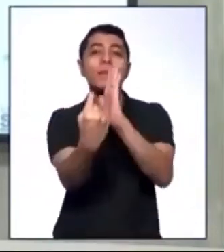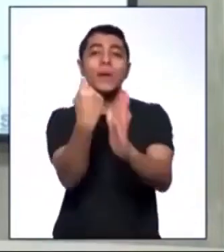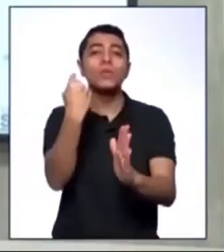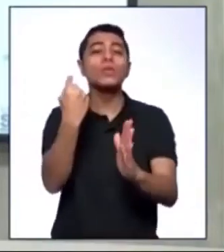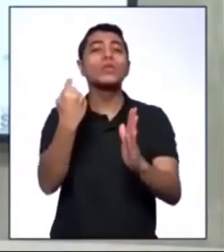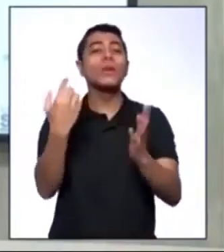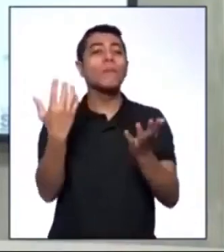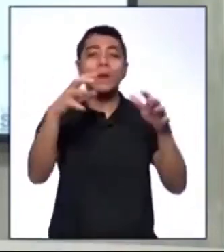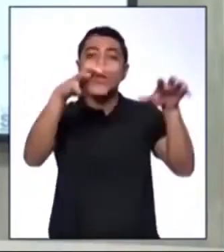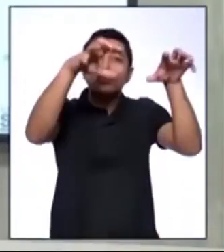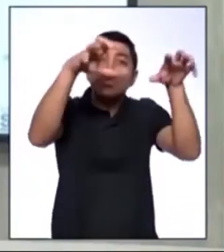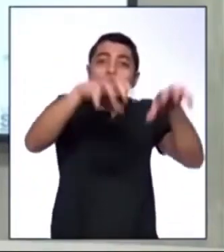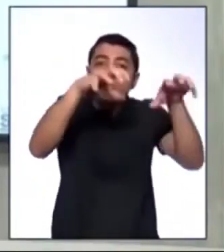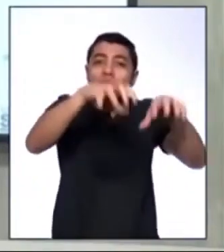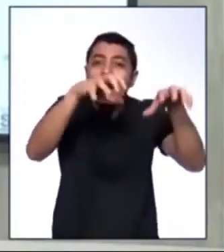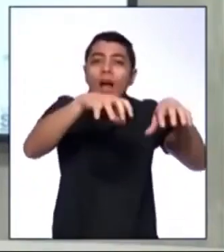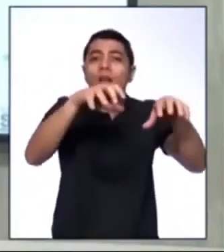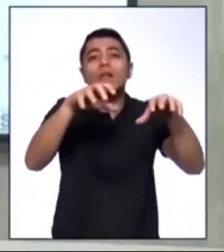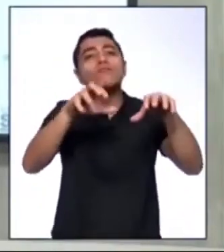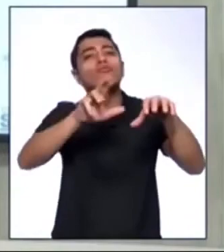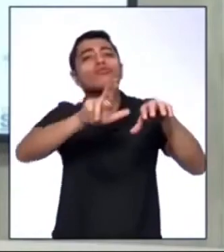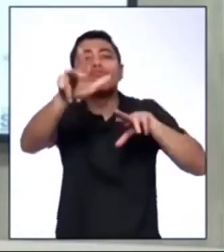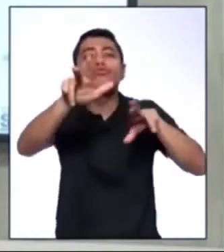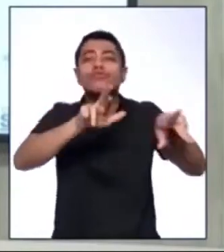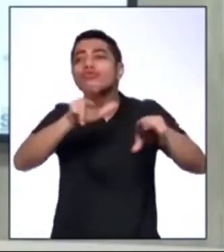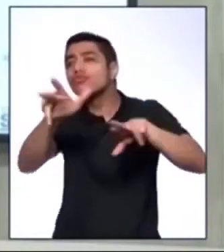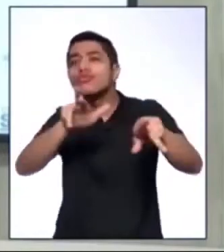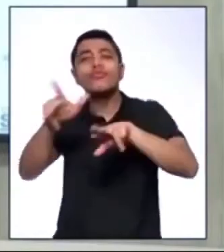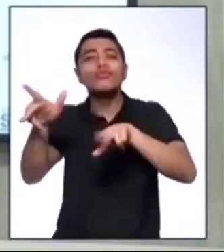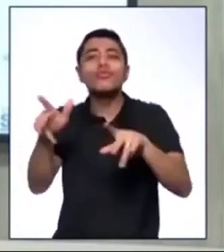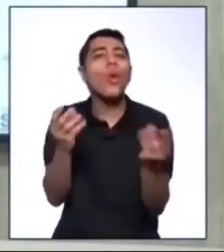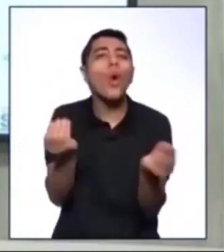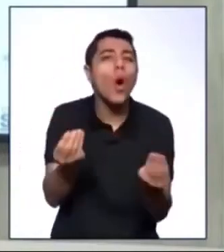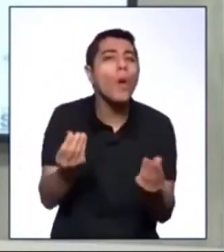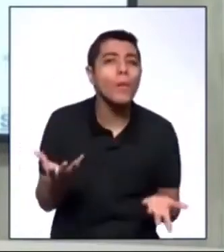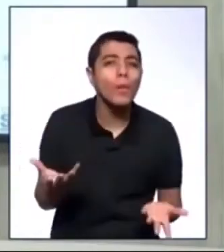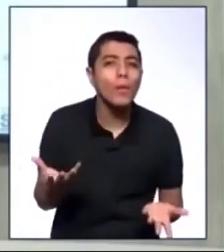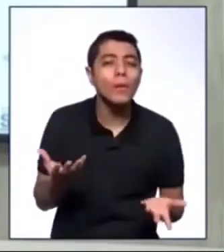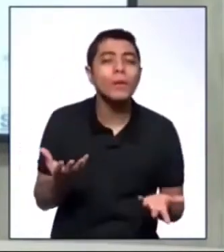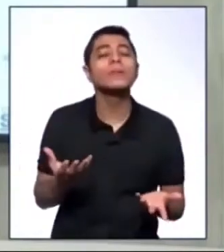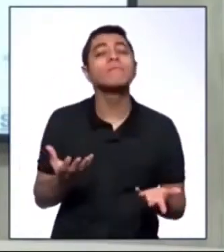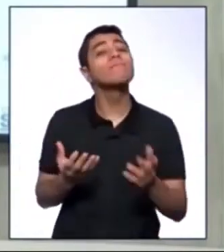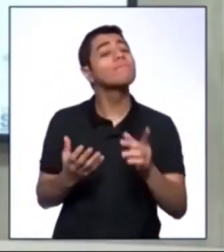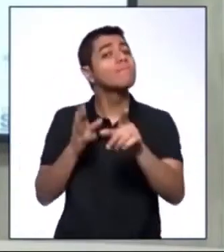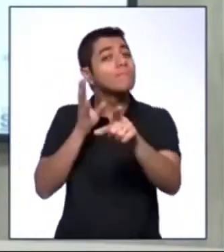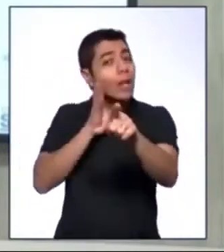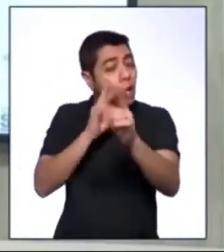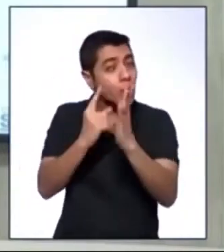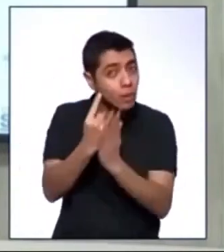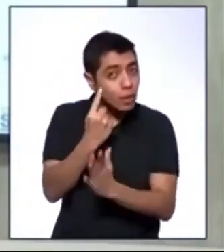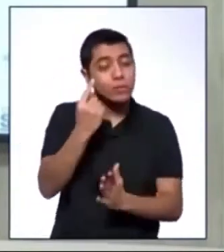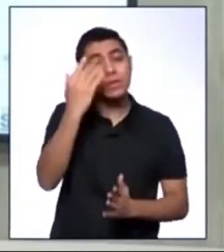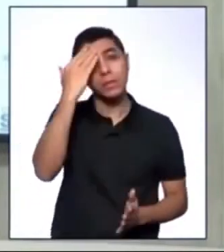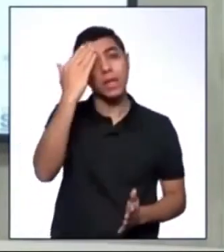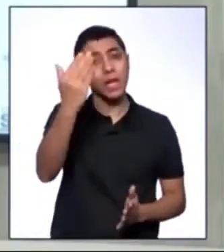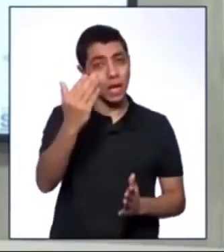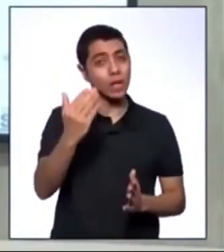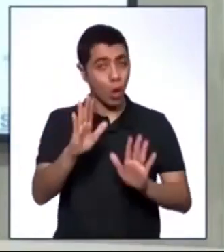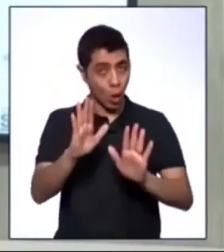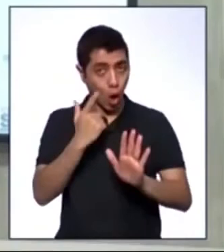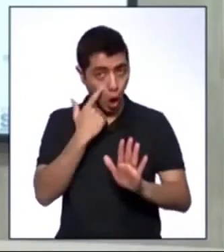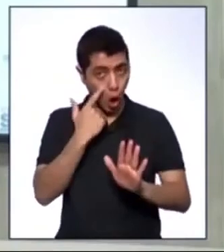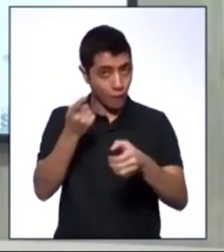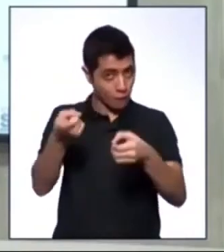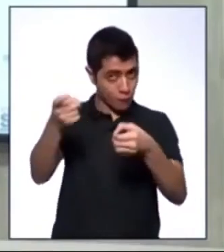chuva? Os tipos de chuva são diferentes em relação à sua origem. Muito bem. Obrigado, Elo. Vamos voltar lá. Ó, nós